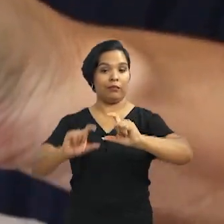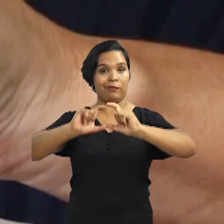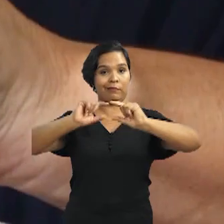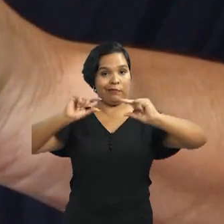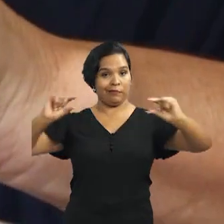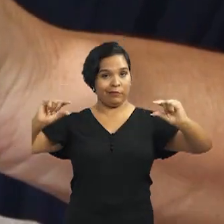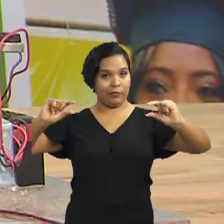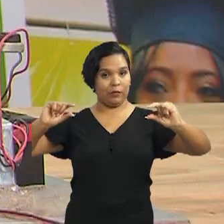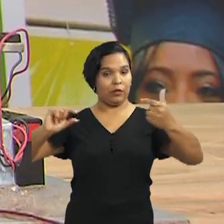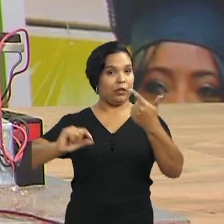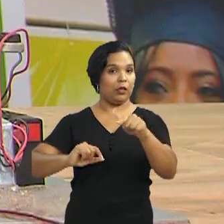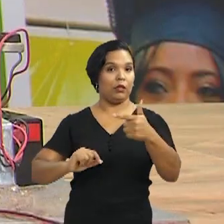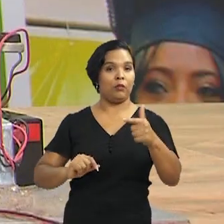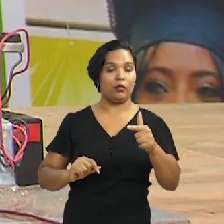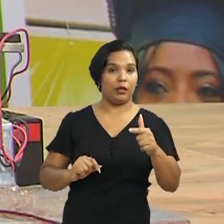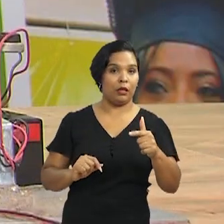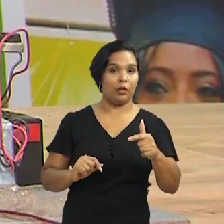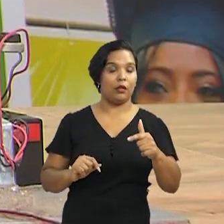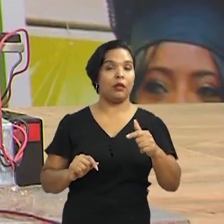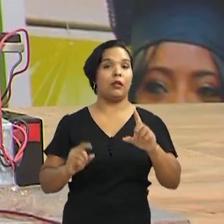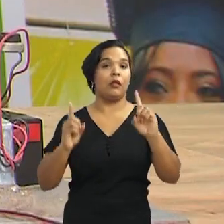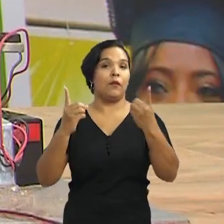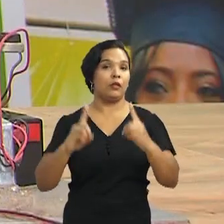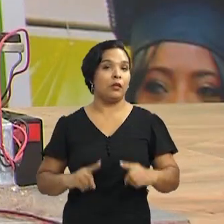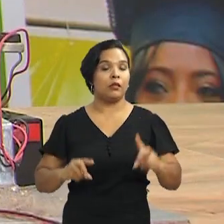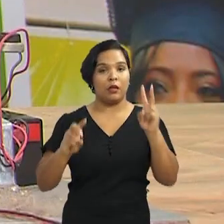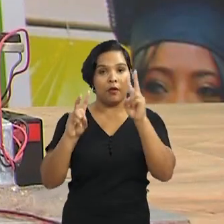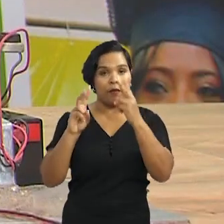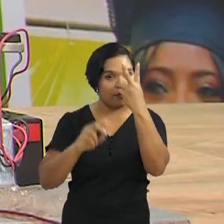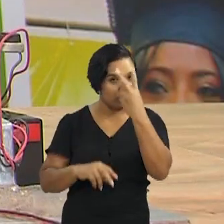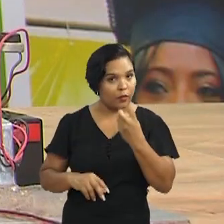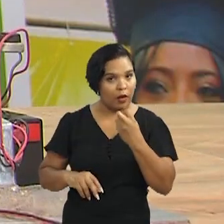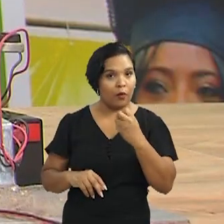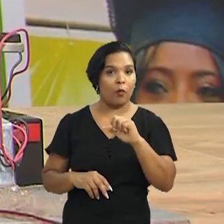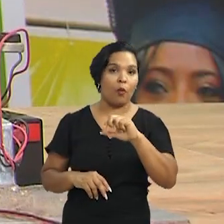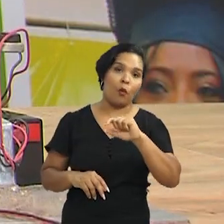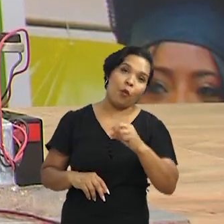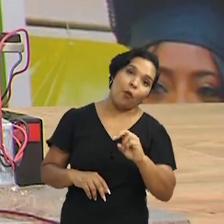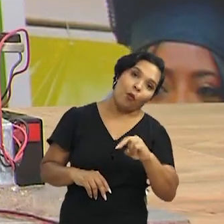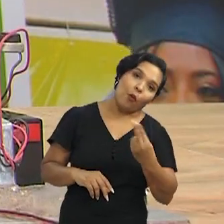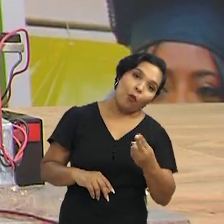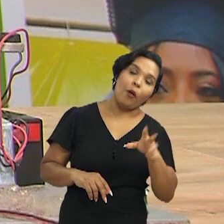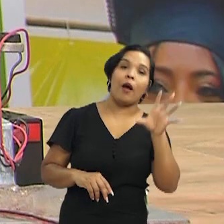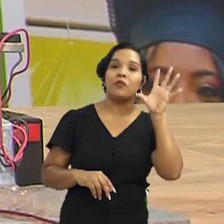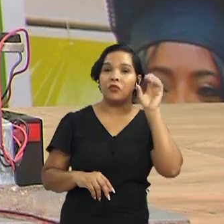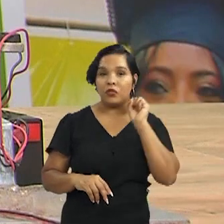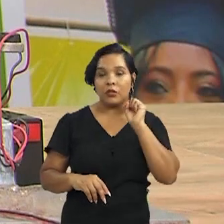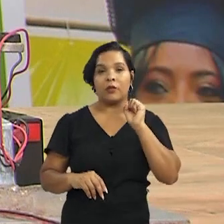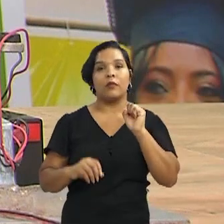pessoa sem deficiência visual ou com uma deficiência auditiva, ela vai poder